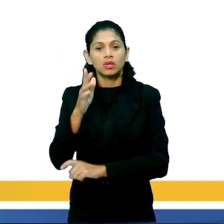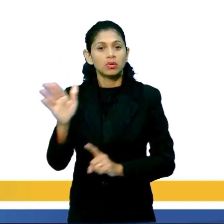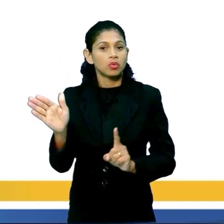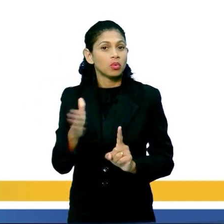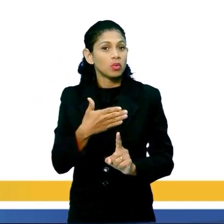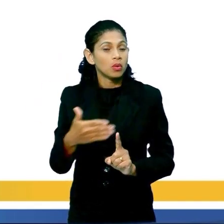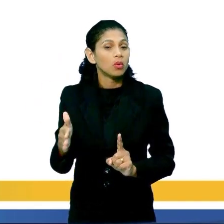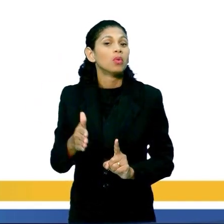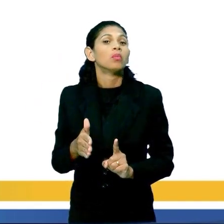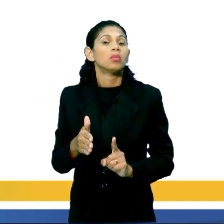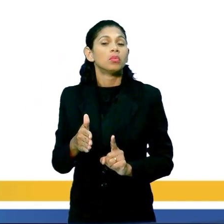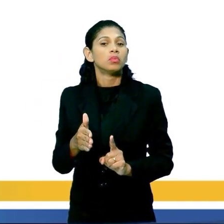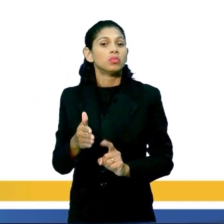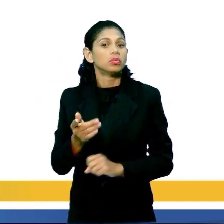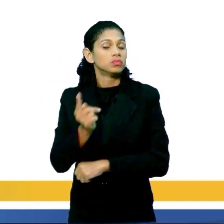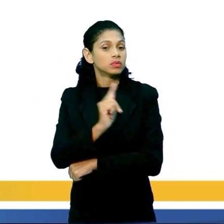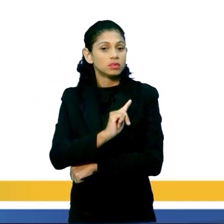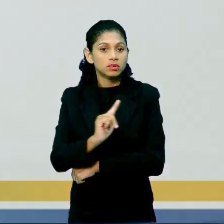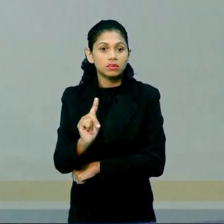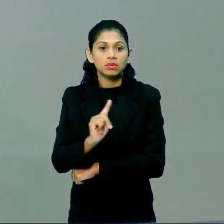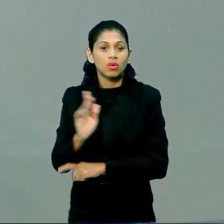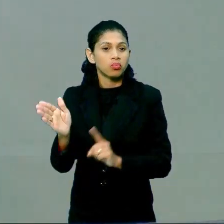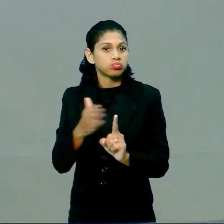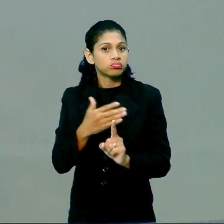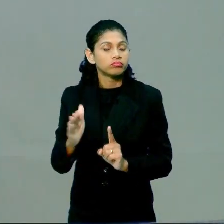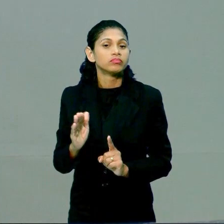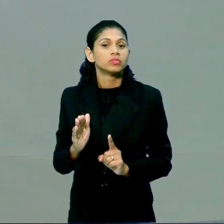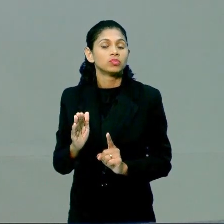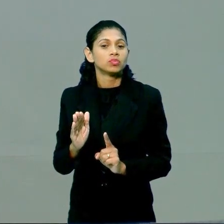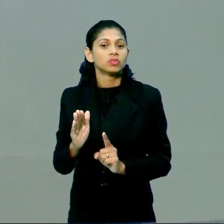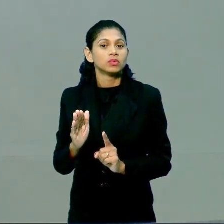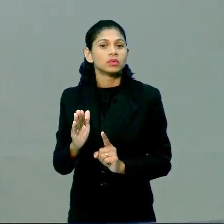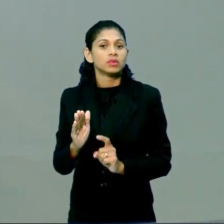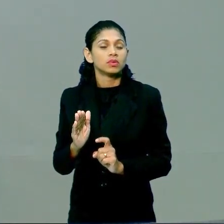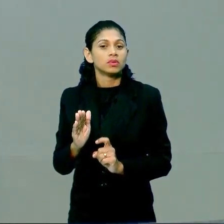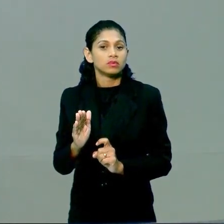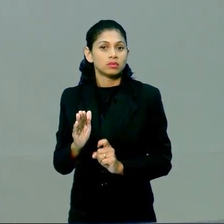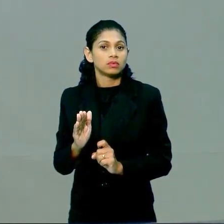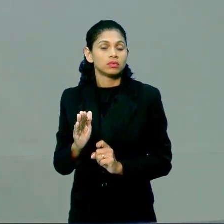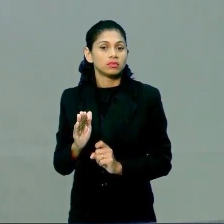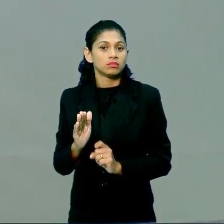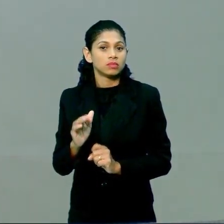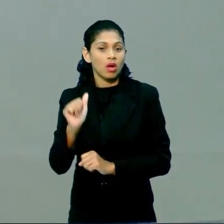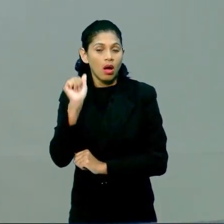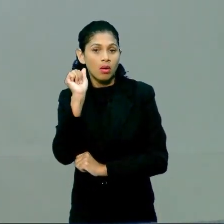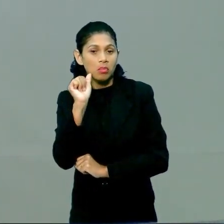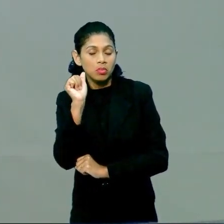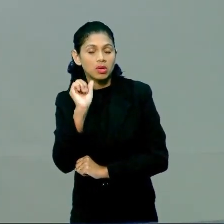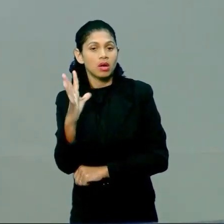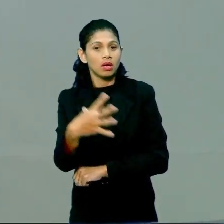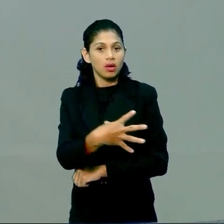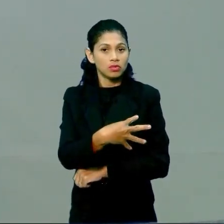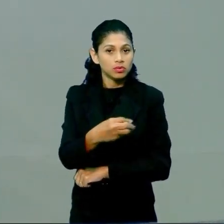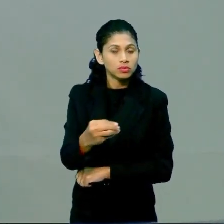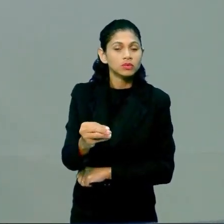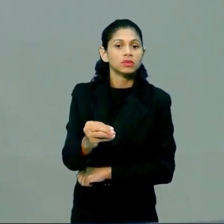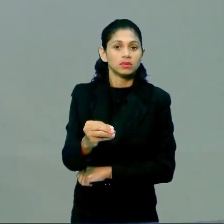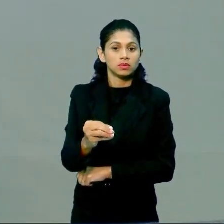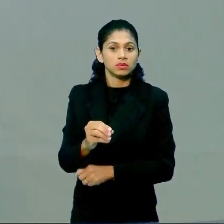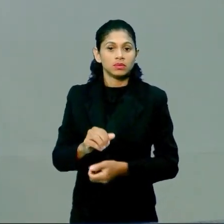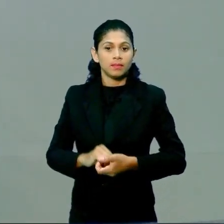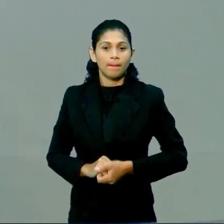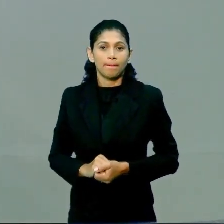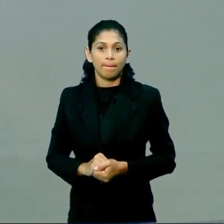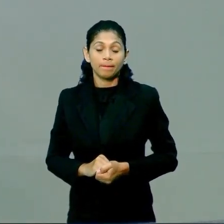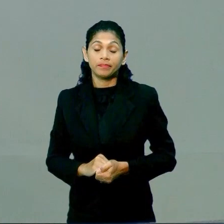maltrata também a seus filhos galera isso aí né Eu acho porque ela é mais uma questão de reflexão social do que de língua espanhola né